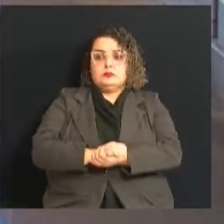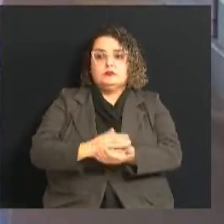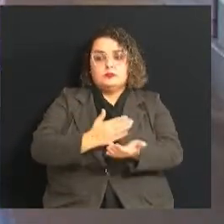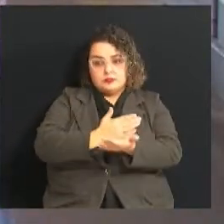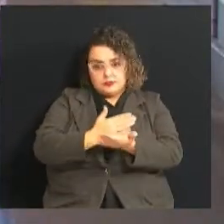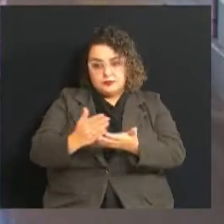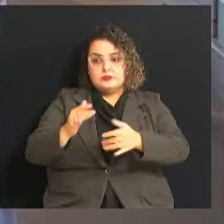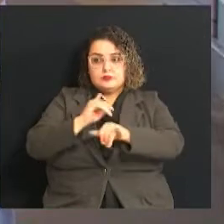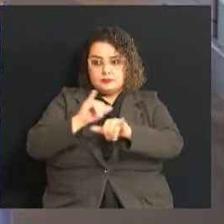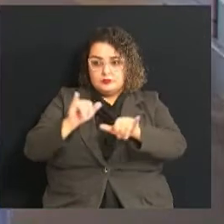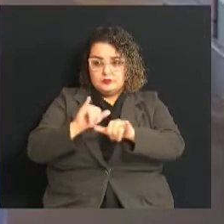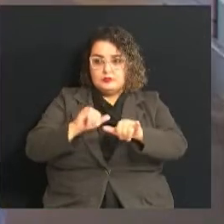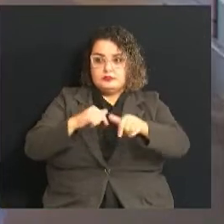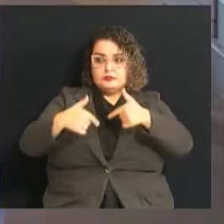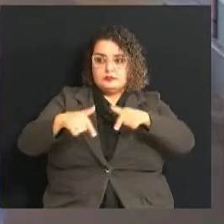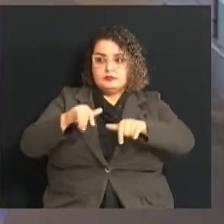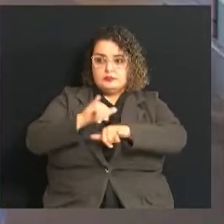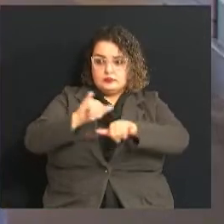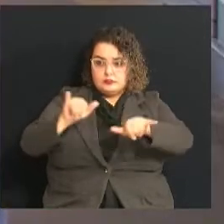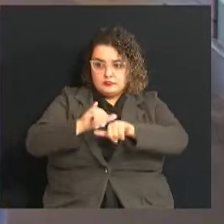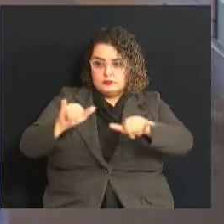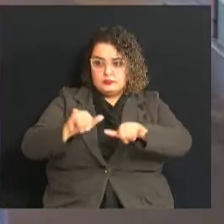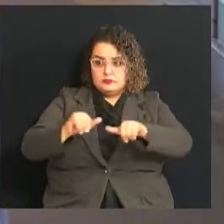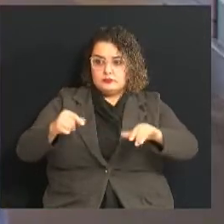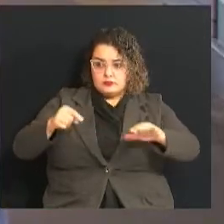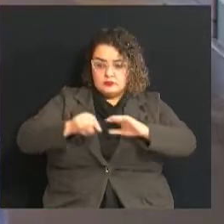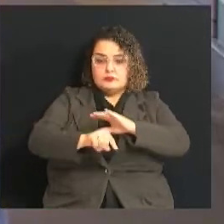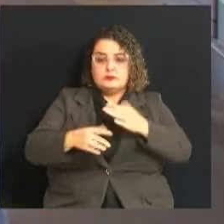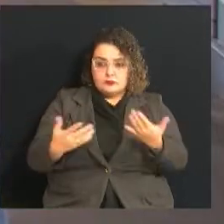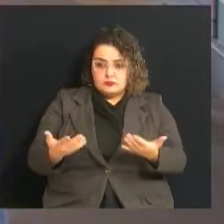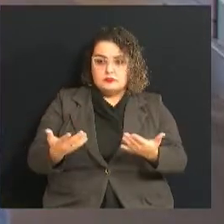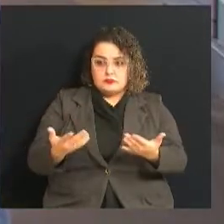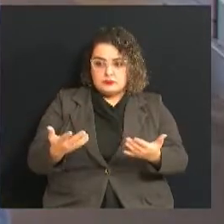A gente está fazendo um trabalho de divulgação mais intensivo.